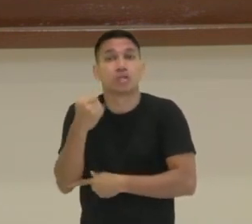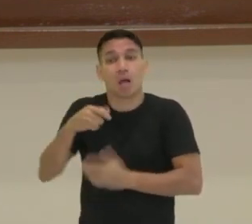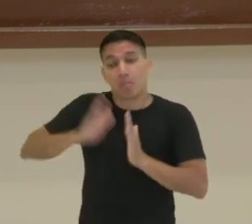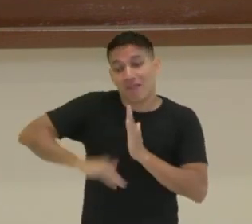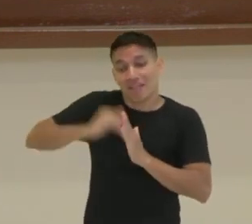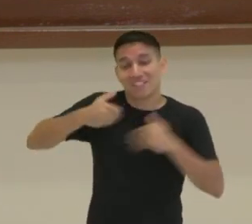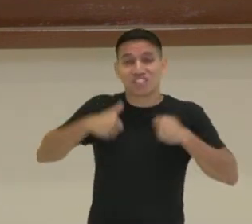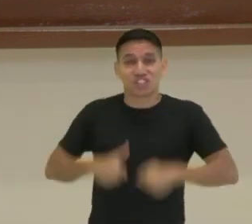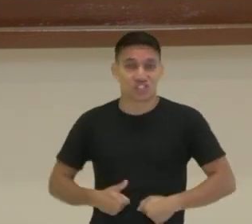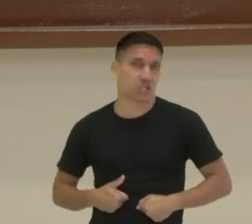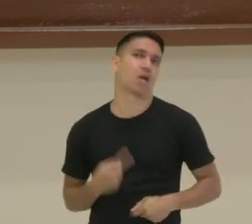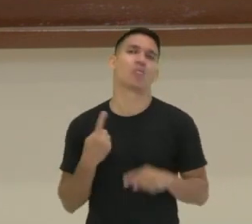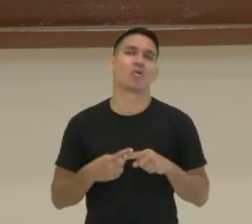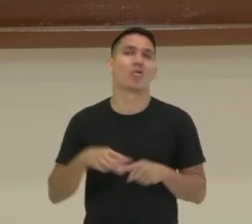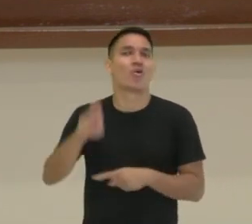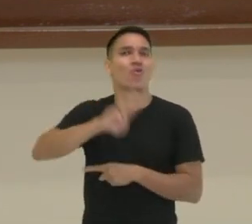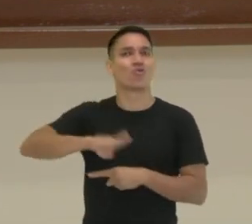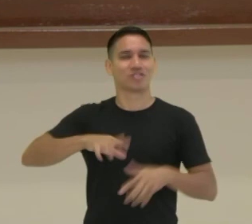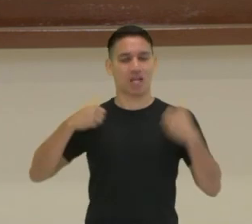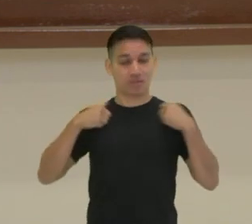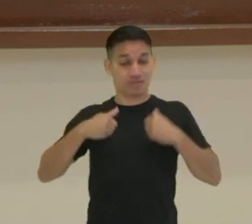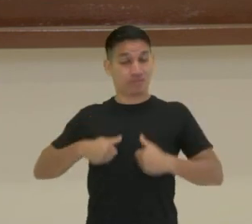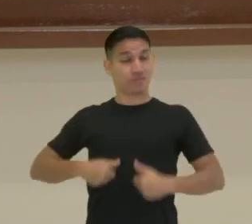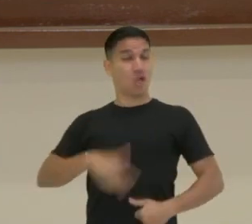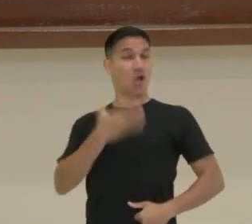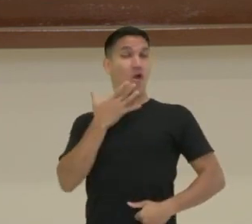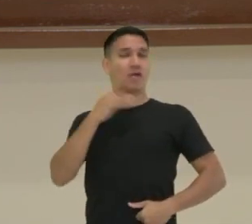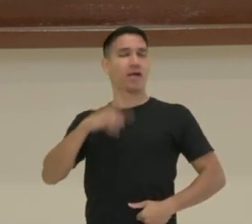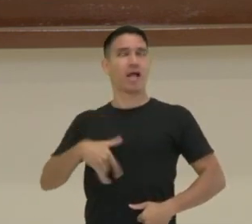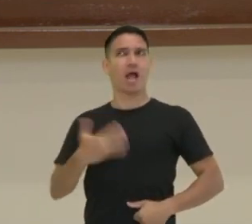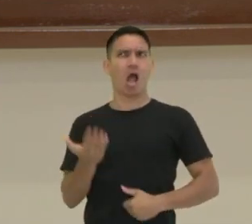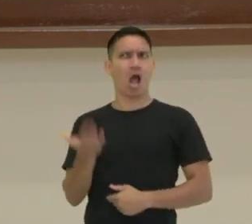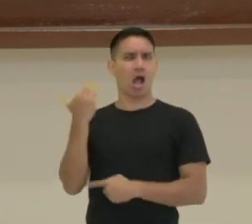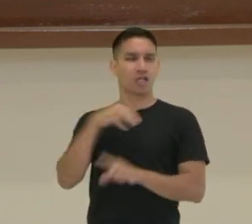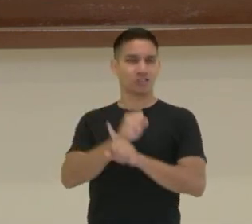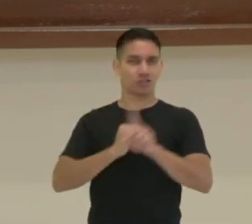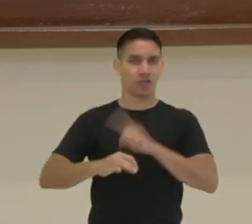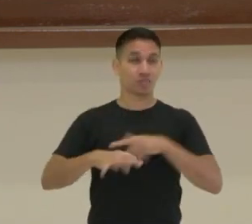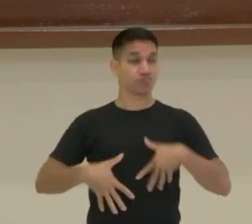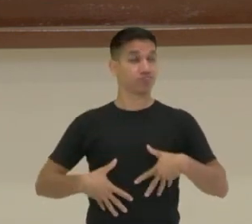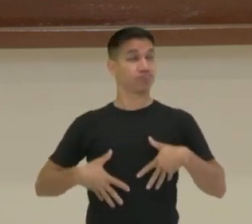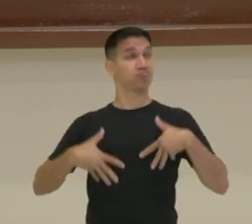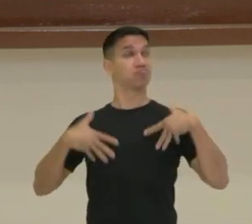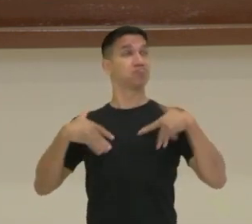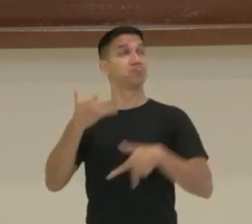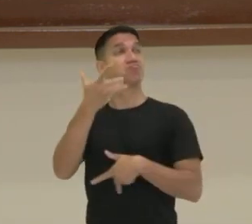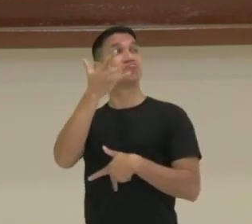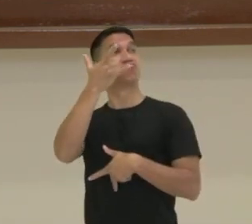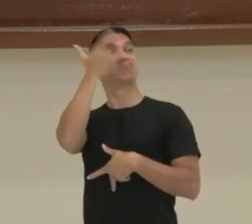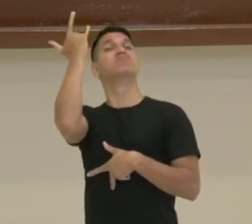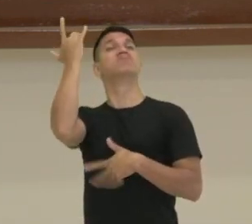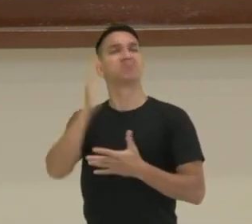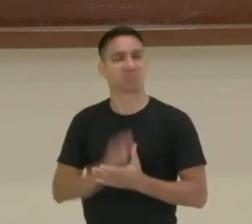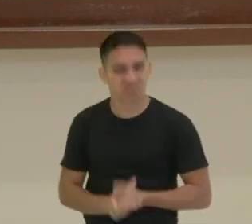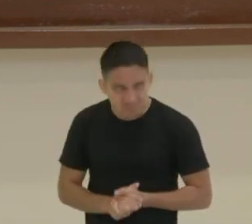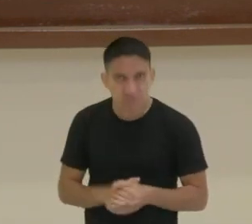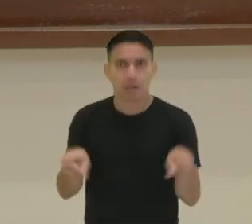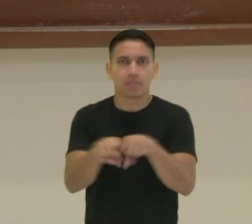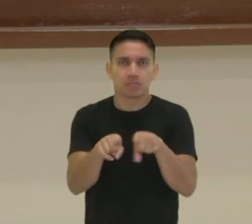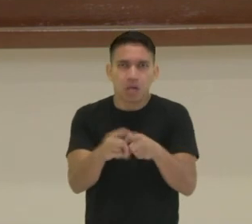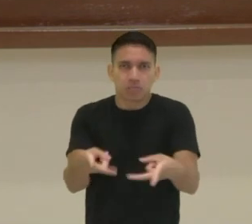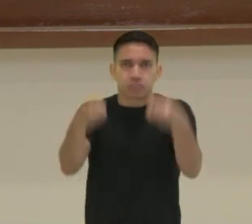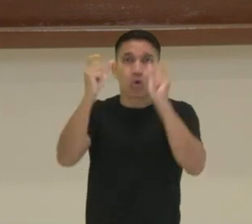usar uma roupa tingida era status para aquela sociedade. Tá? E aí nós vimos também que os